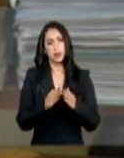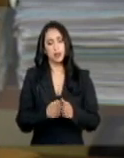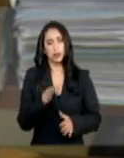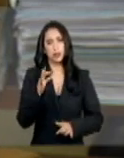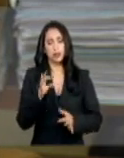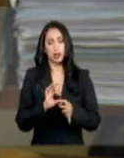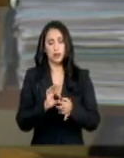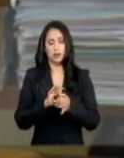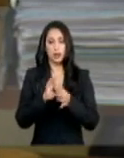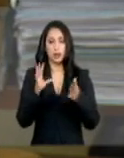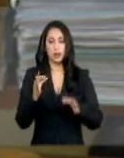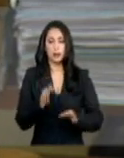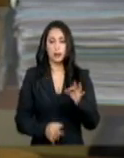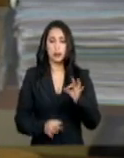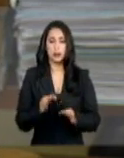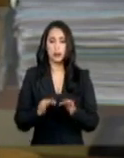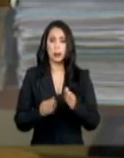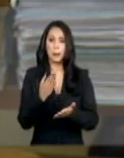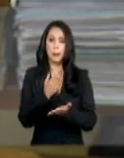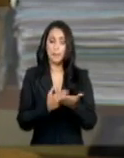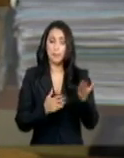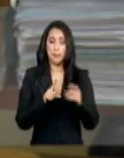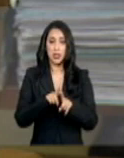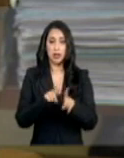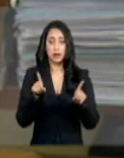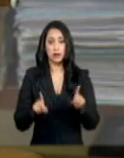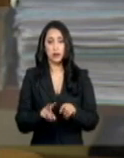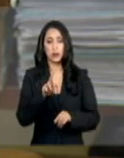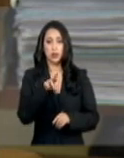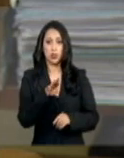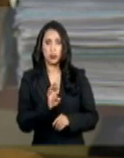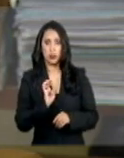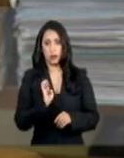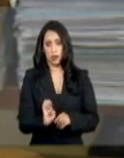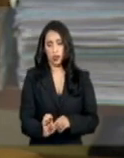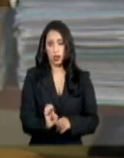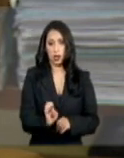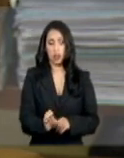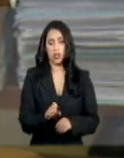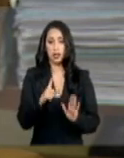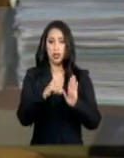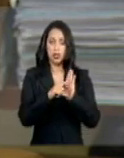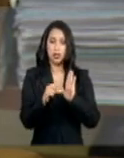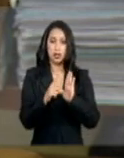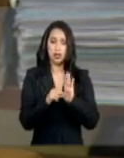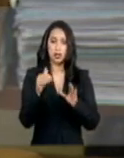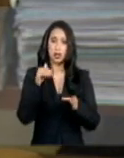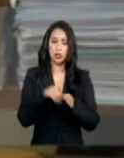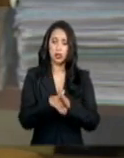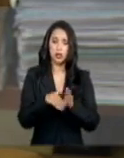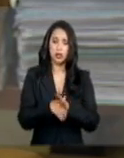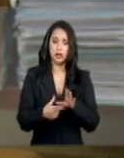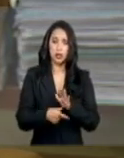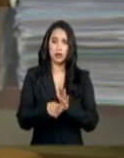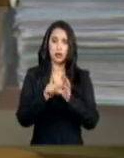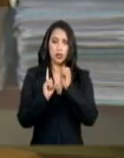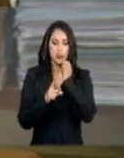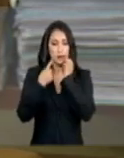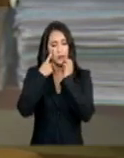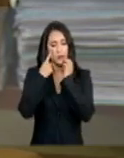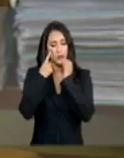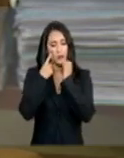tutela provisória concedida neste recurso extraordinário pois como destaquei no voto querido porvenir considero